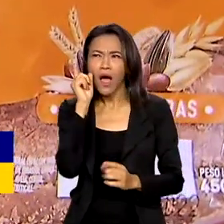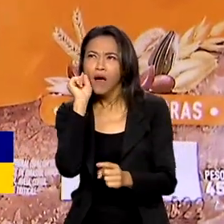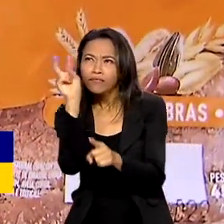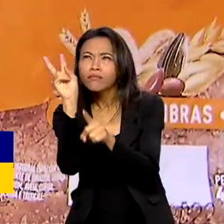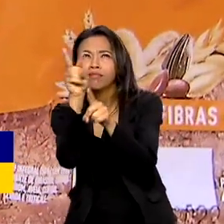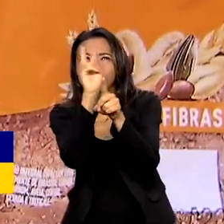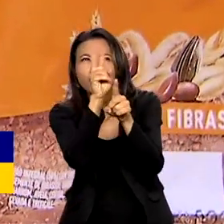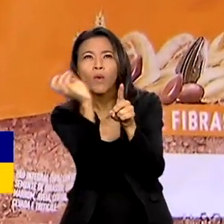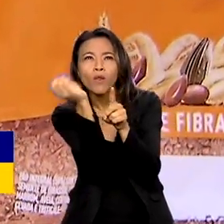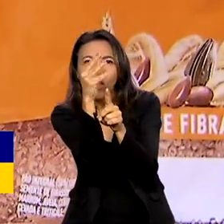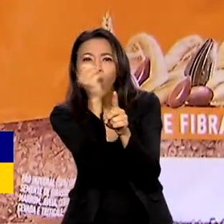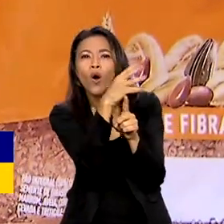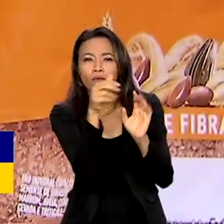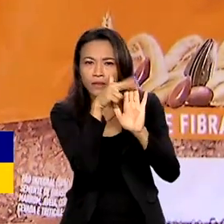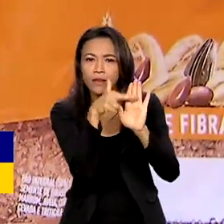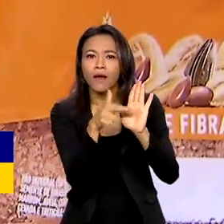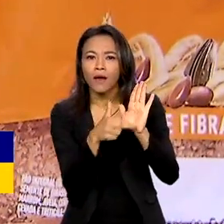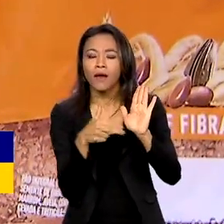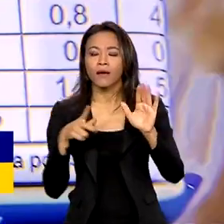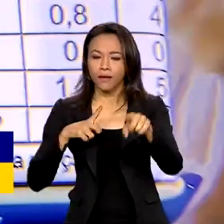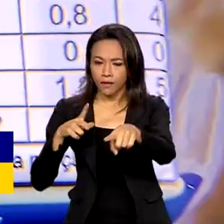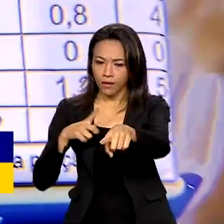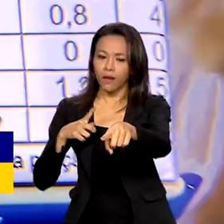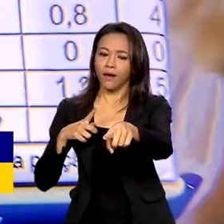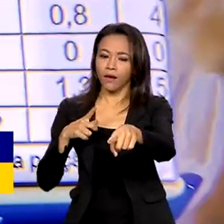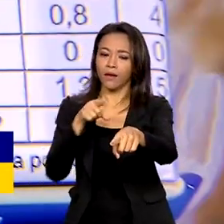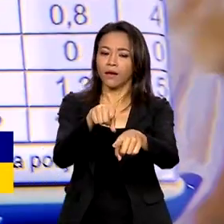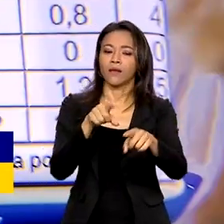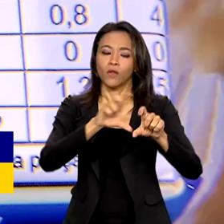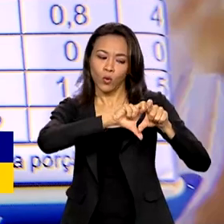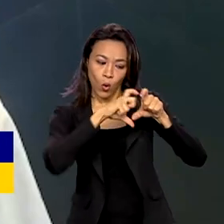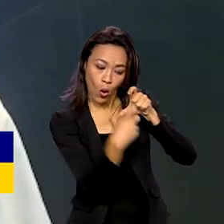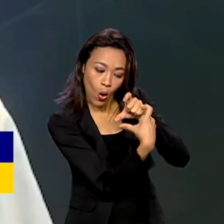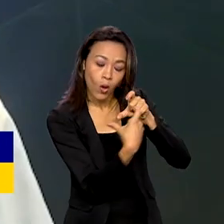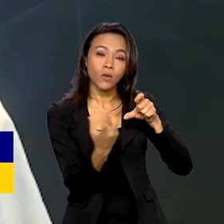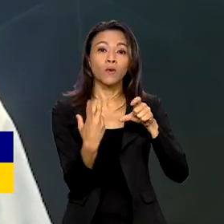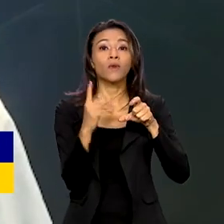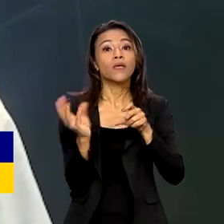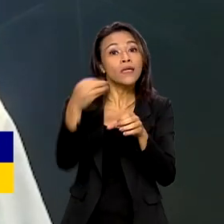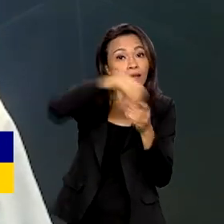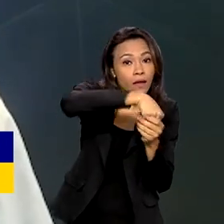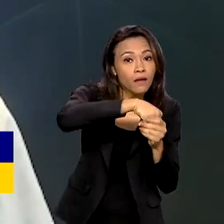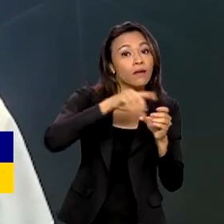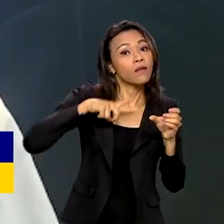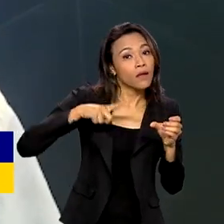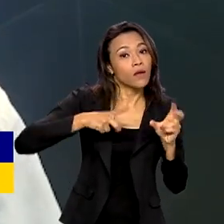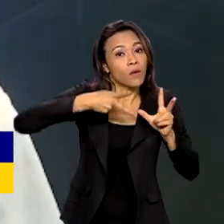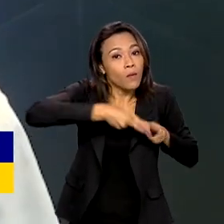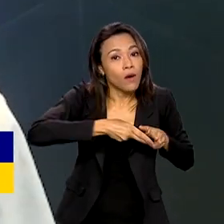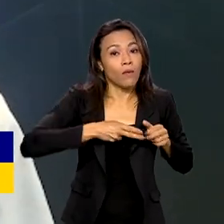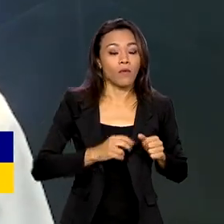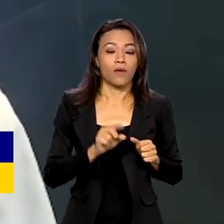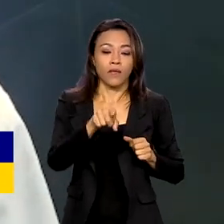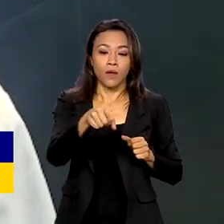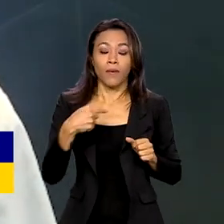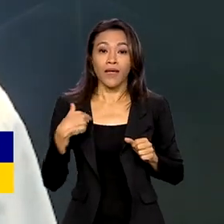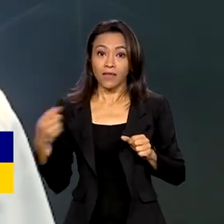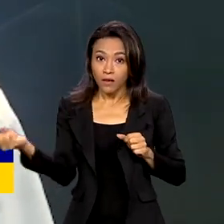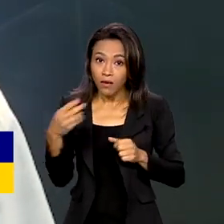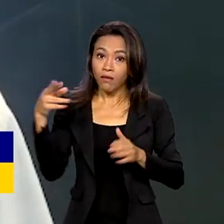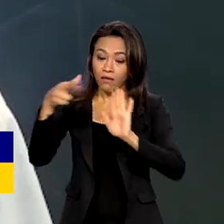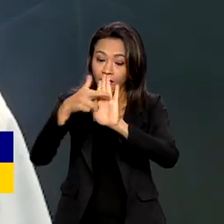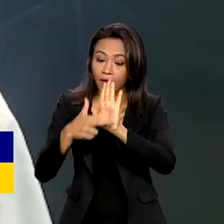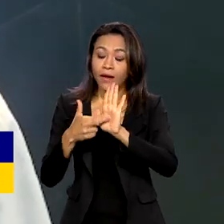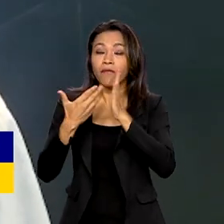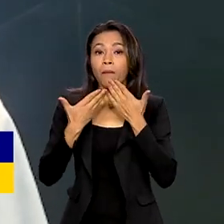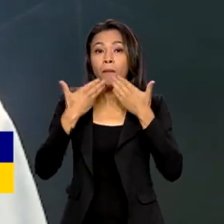a nova composição, tanto no conteúdo como no rótulo. Essa informação ela vem auxiliar o consumidor a